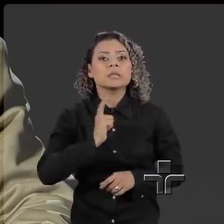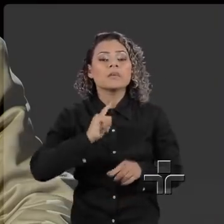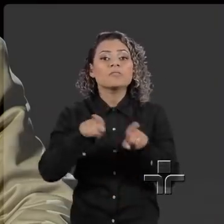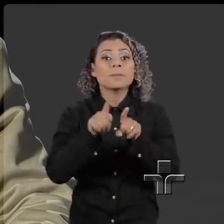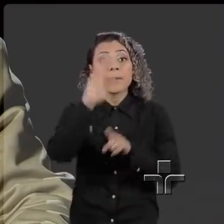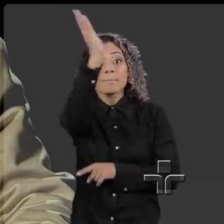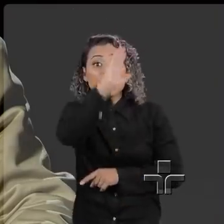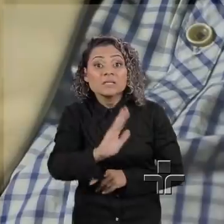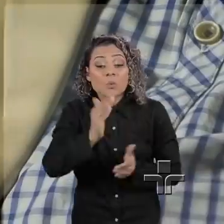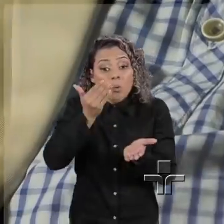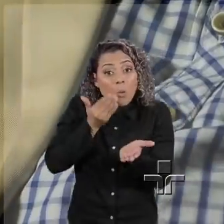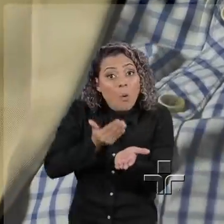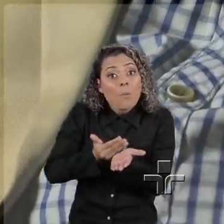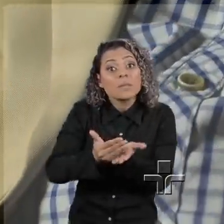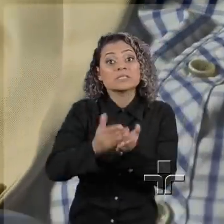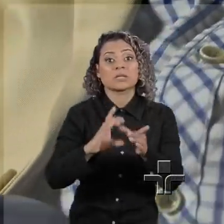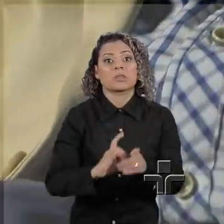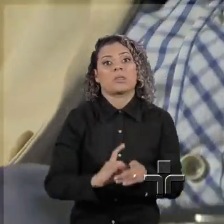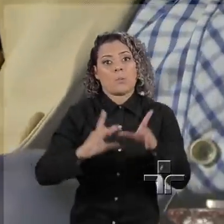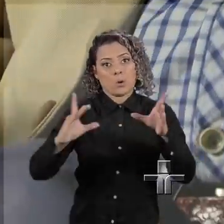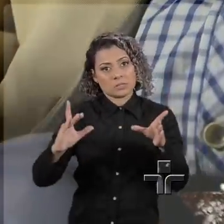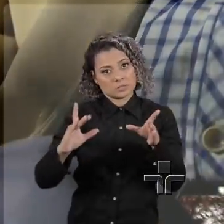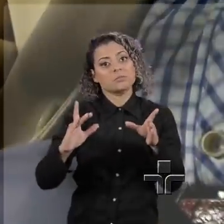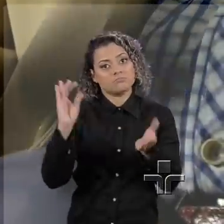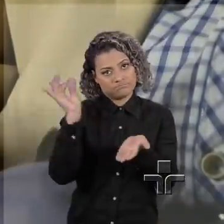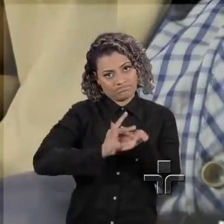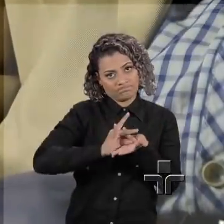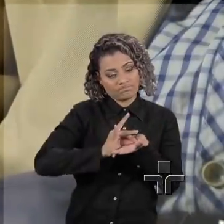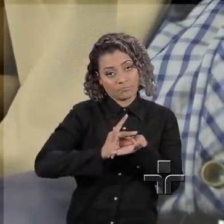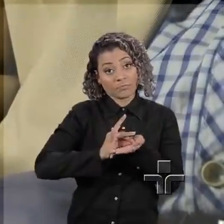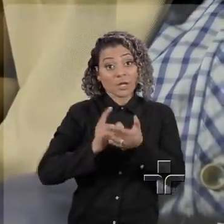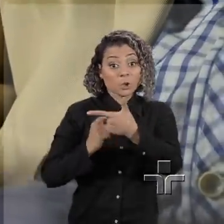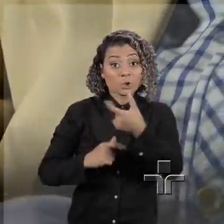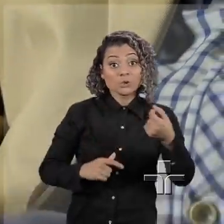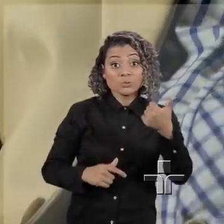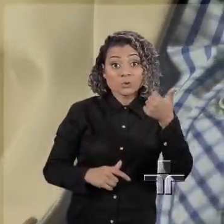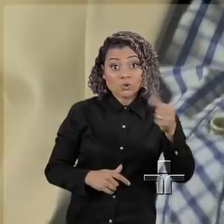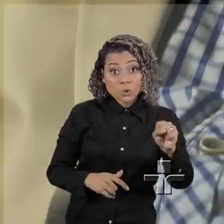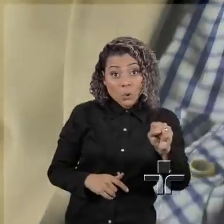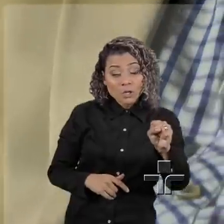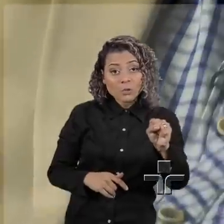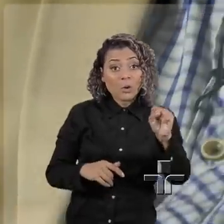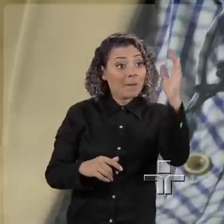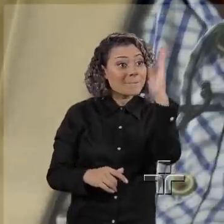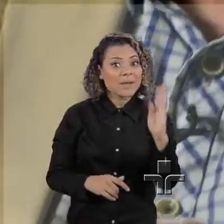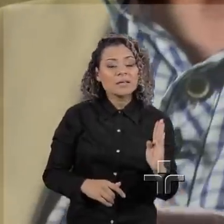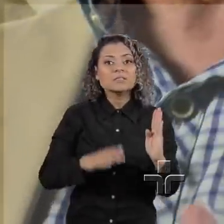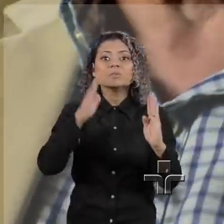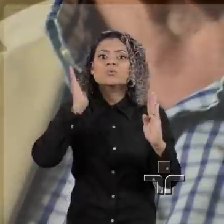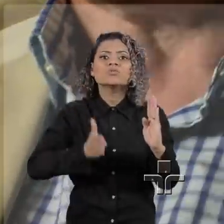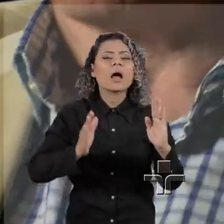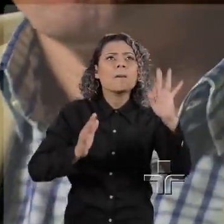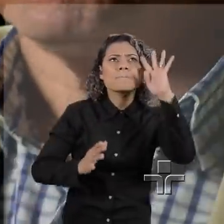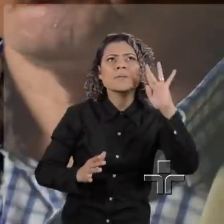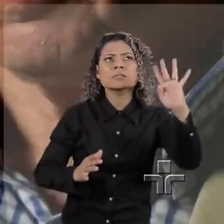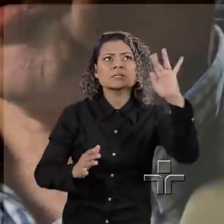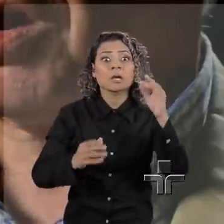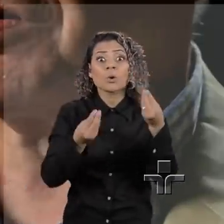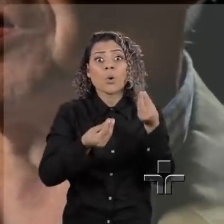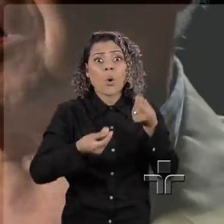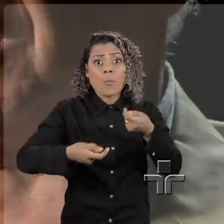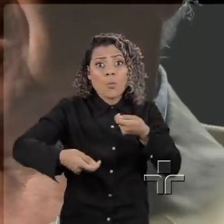maneira, reiniciando o ciclo democrático. Em 2018, num certo sentido, o Brasil está pensando na crise